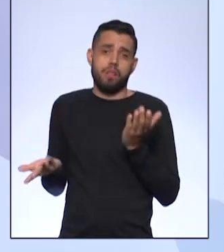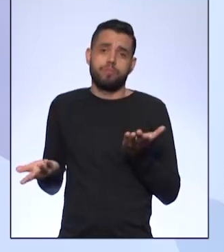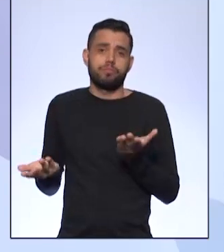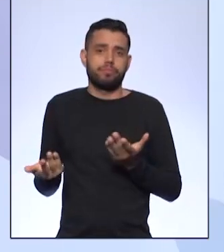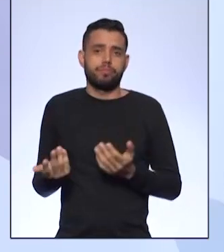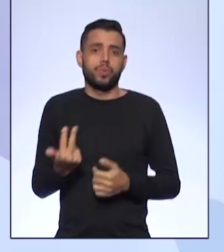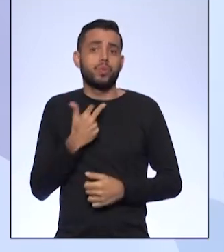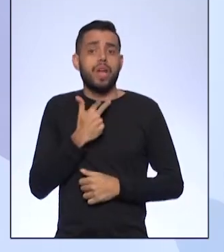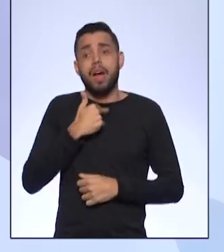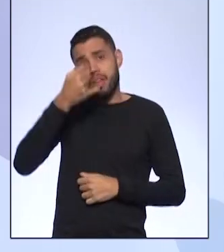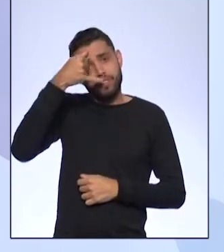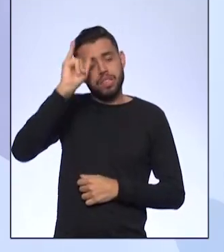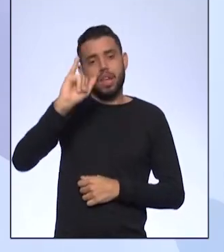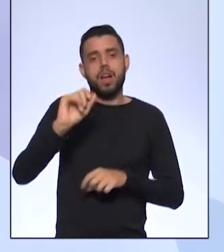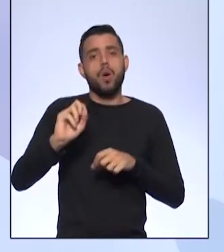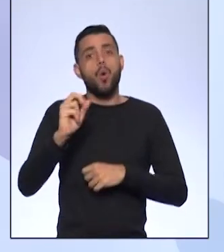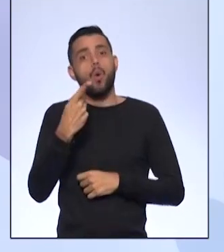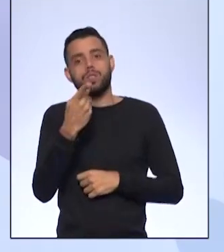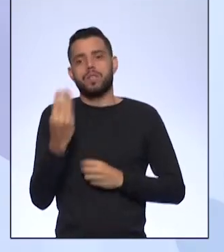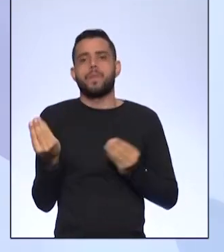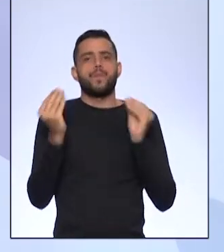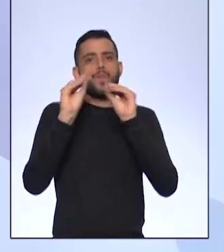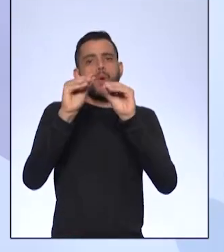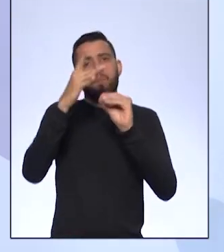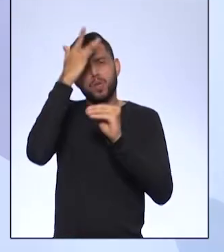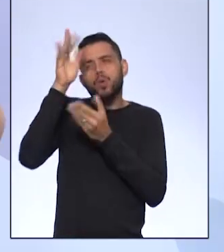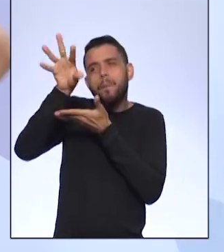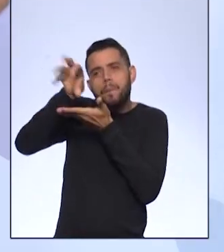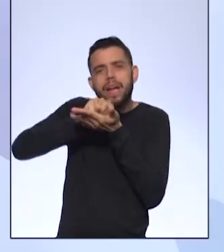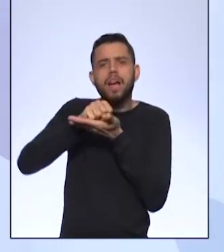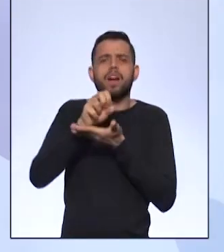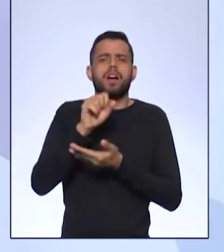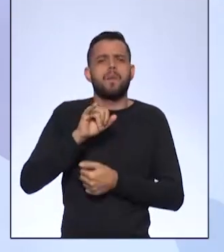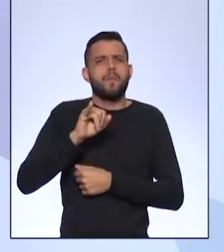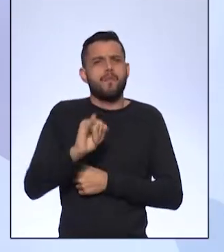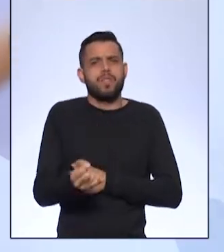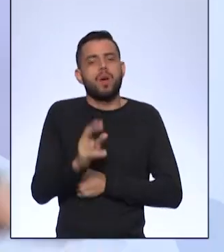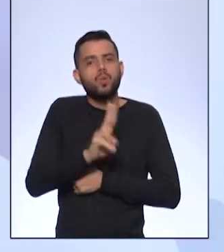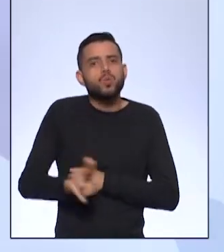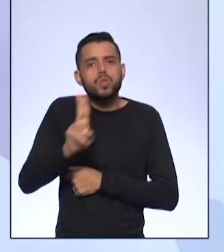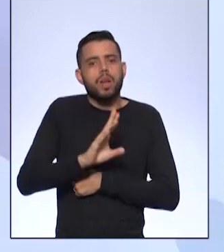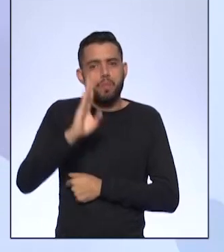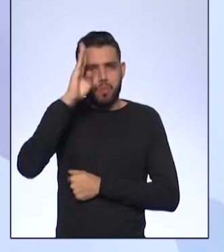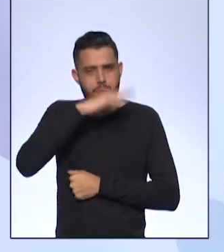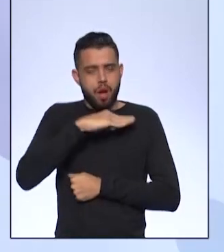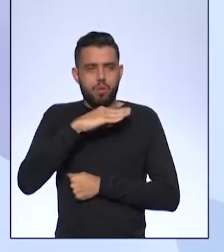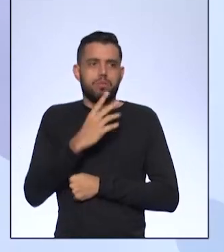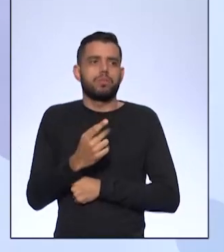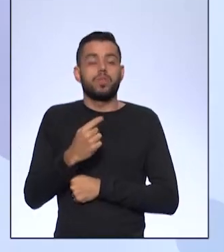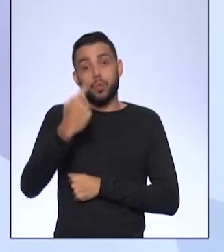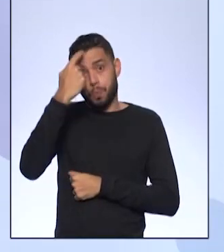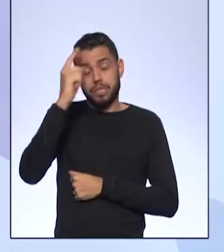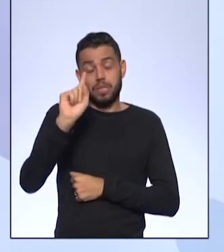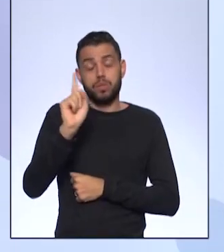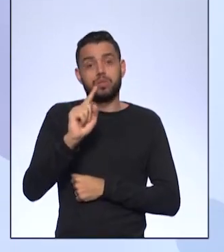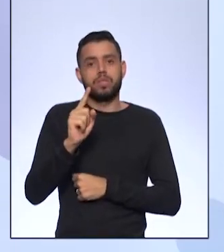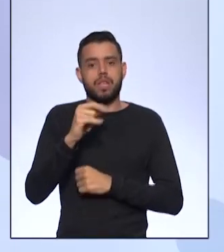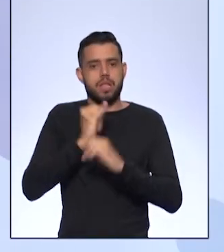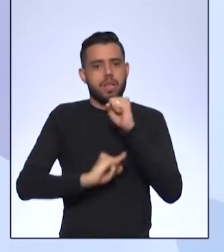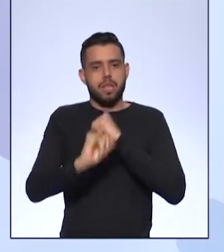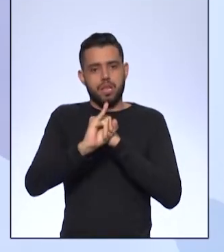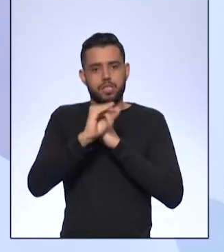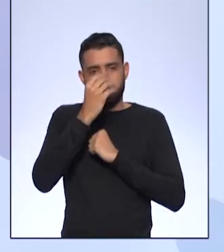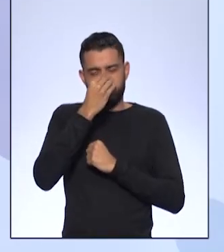alguma coisa e essa pessoa usar para o mal. E eu não estou dizendo num nível de gravidade, tipo internet, assim. Mas, bom,